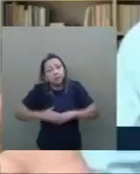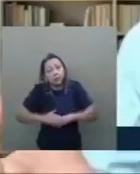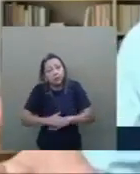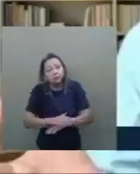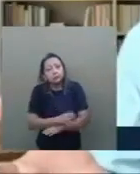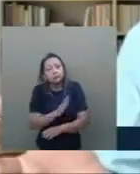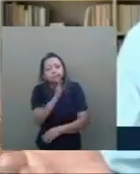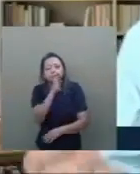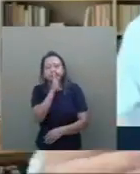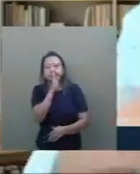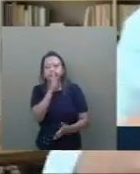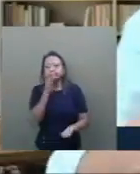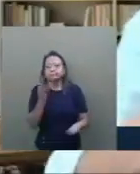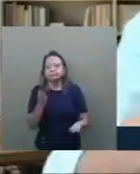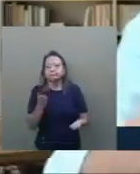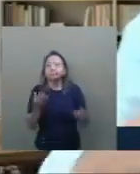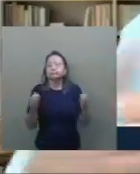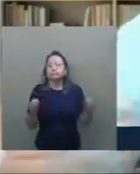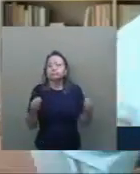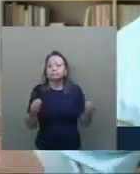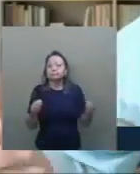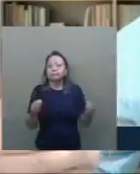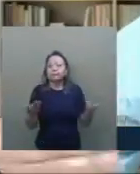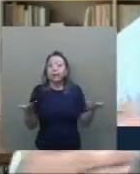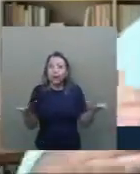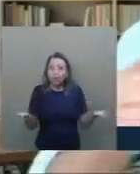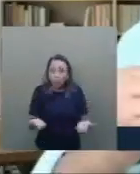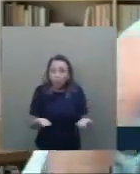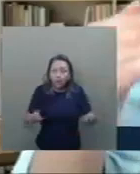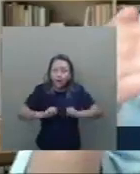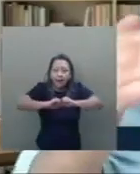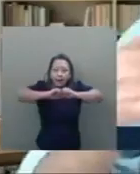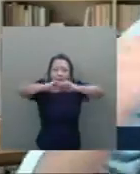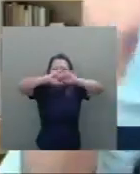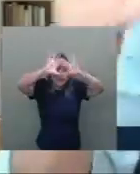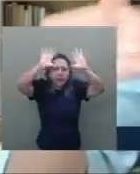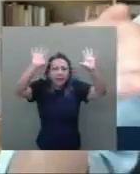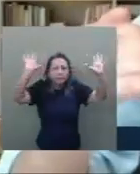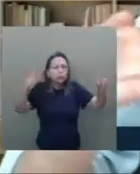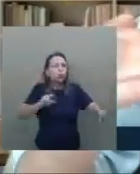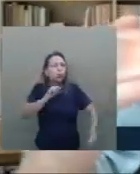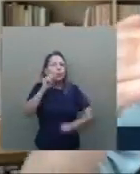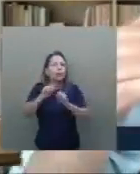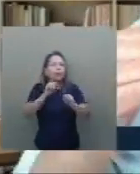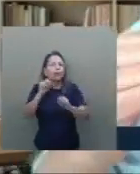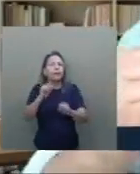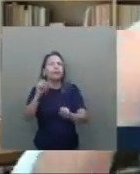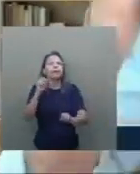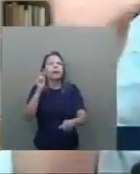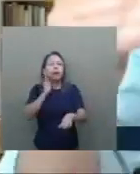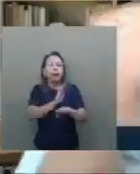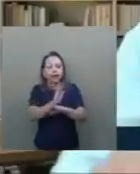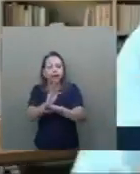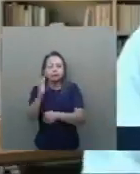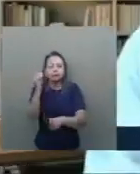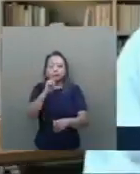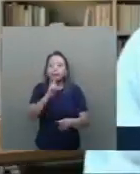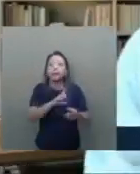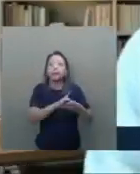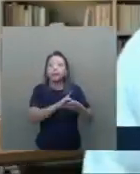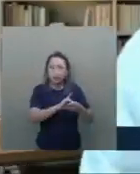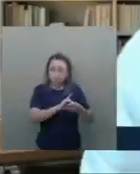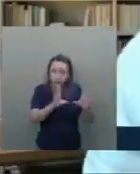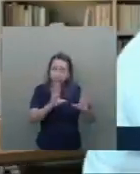humildemente e com a maior clareza de intenção ajudar que acertasse e que a democracia